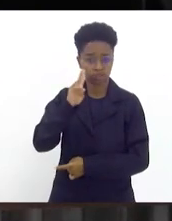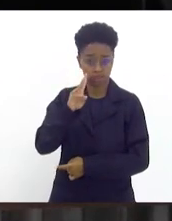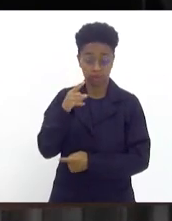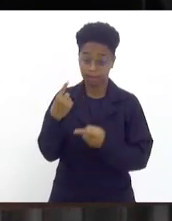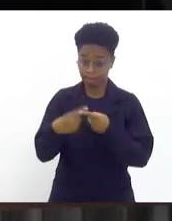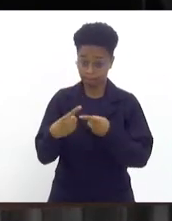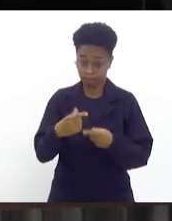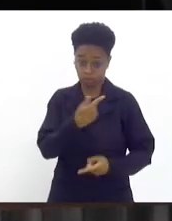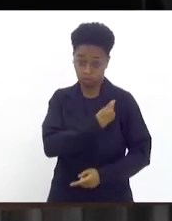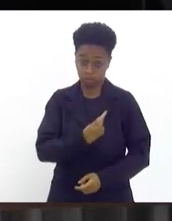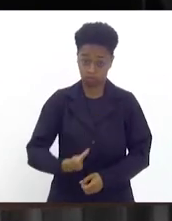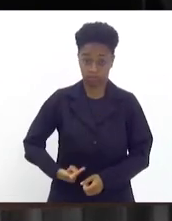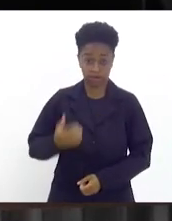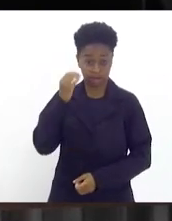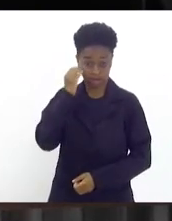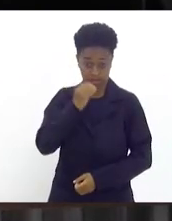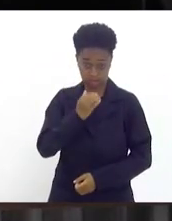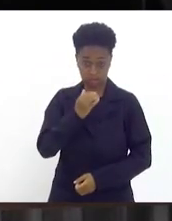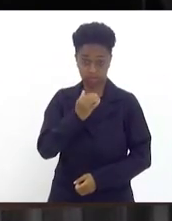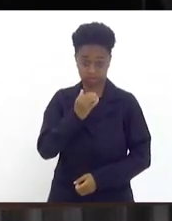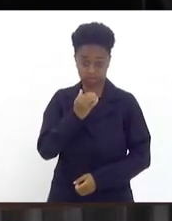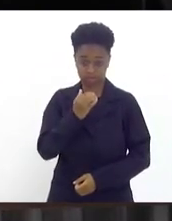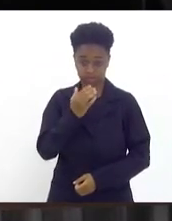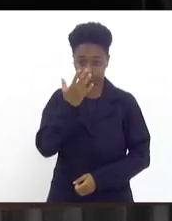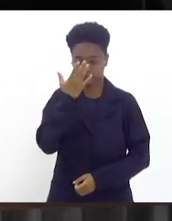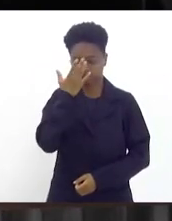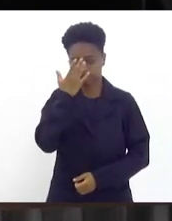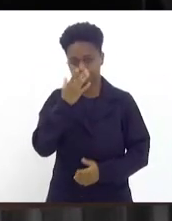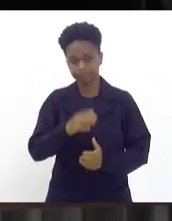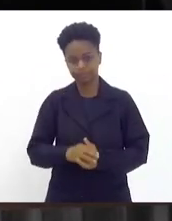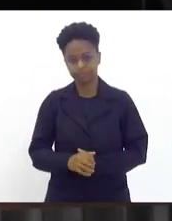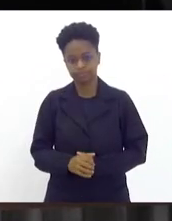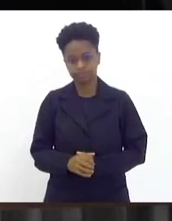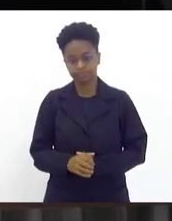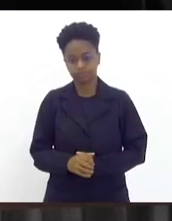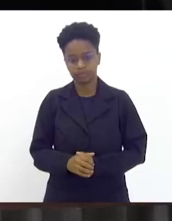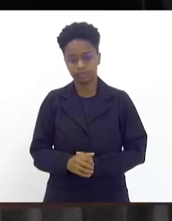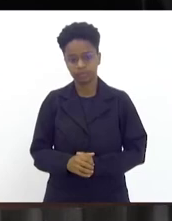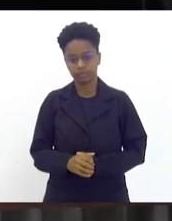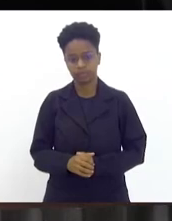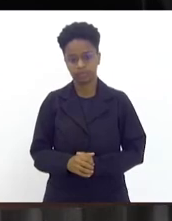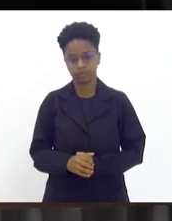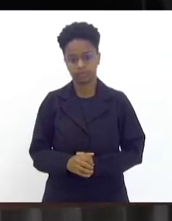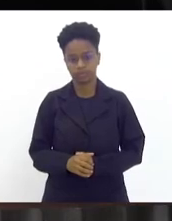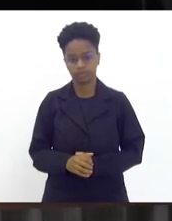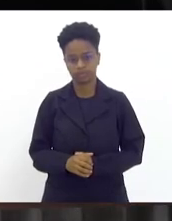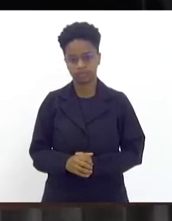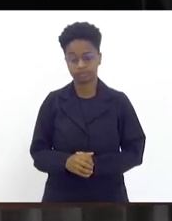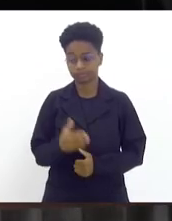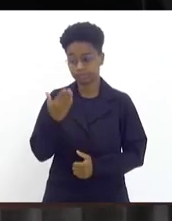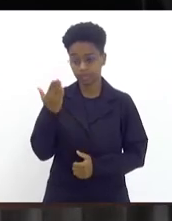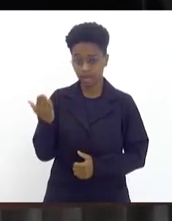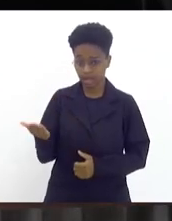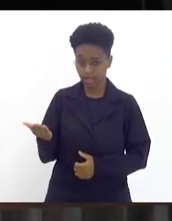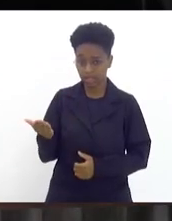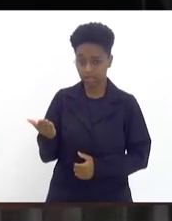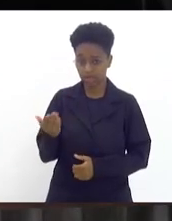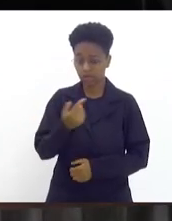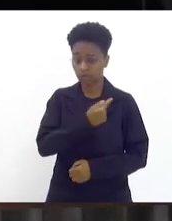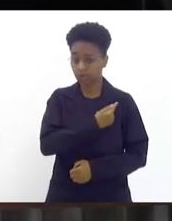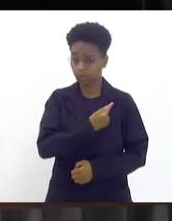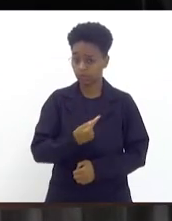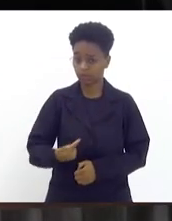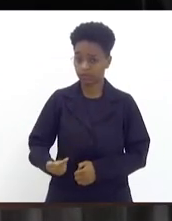Cláudio Castro deputada Érica taque morto ele é um governador